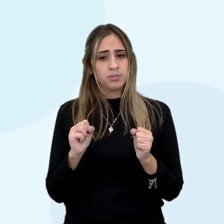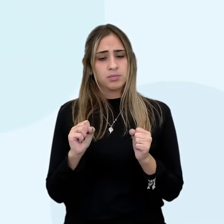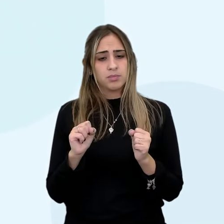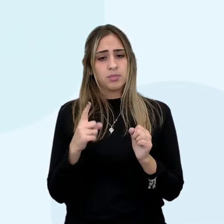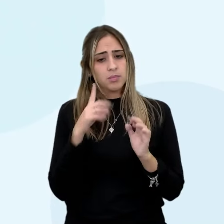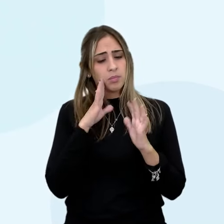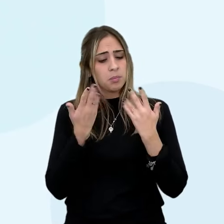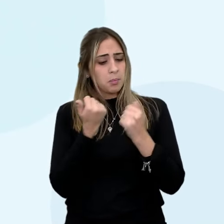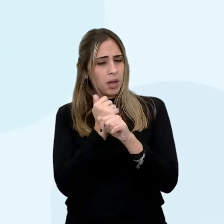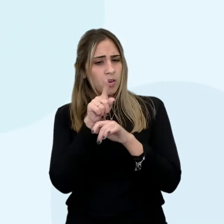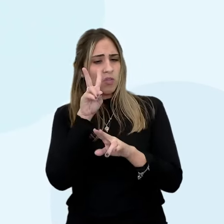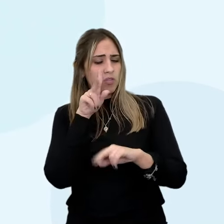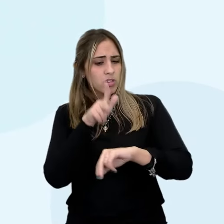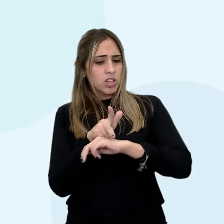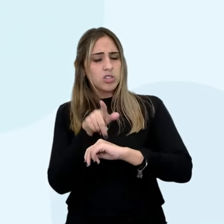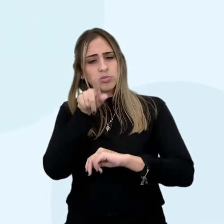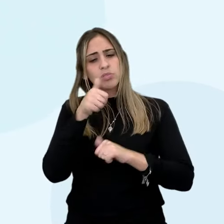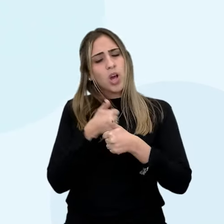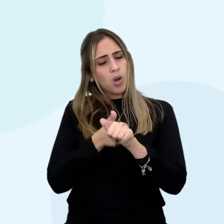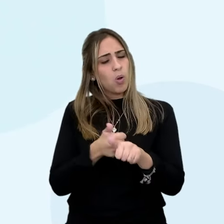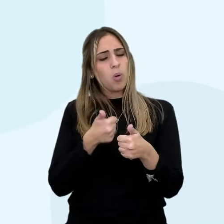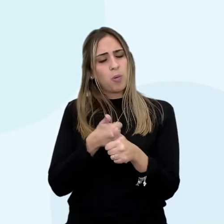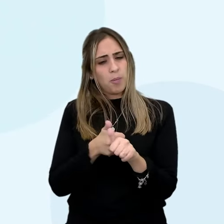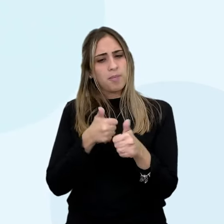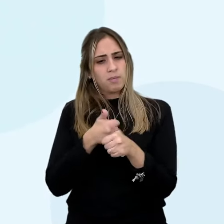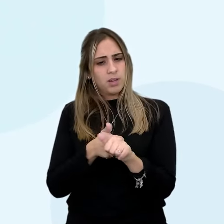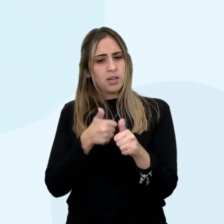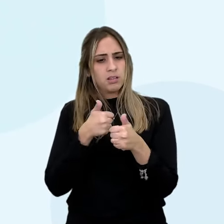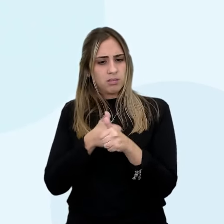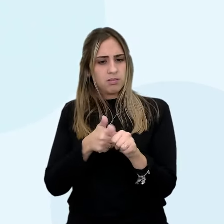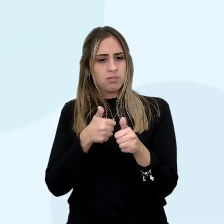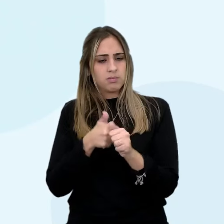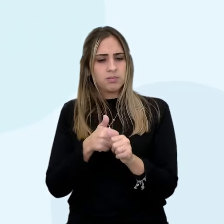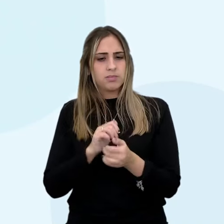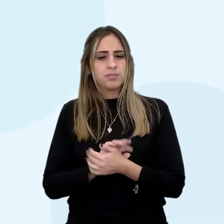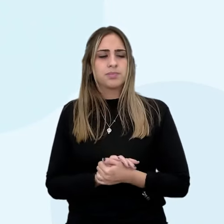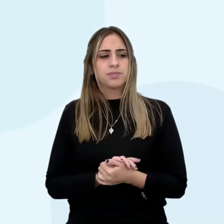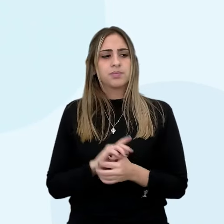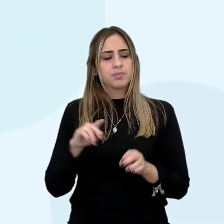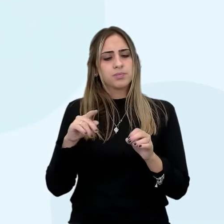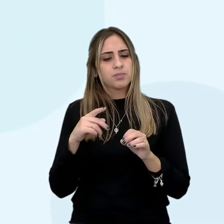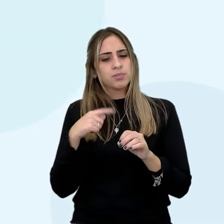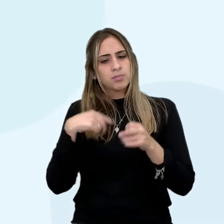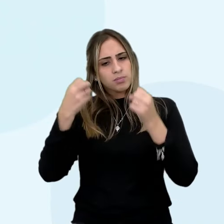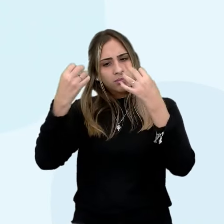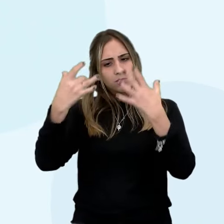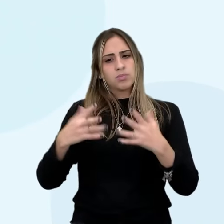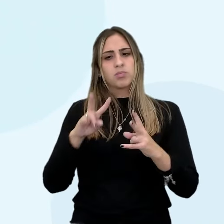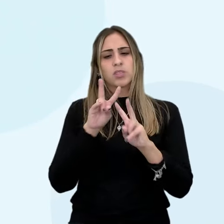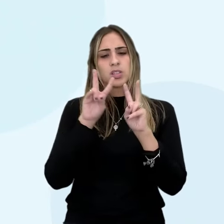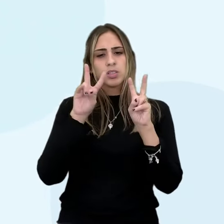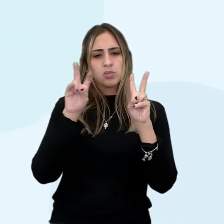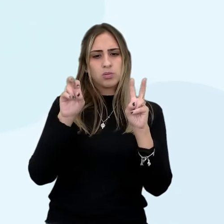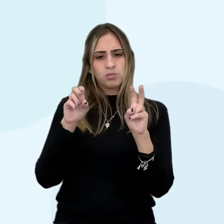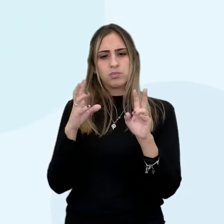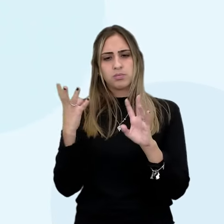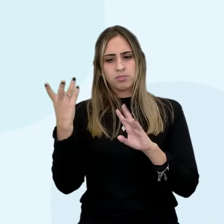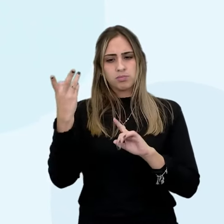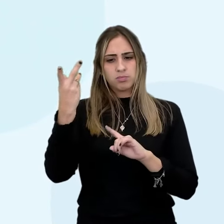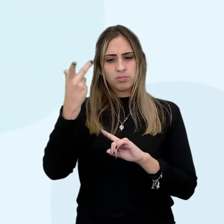pausa aí no vídeo depois e você vai acompanhando aí o o o a instrução do kandinsky sobre a